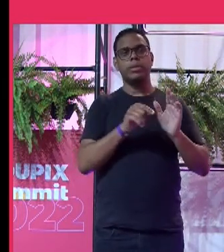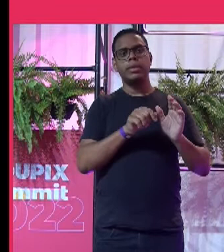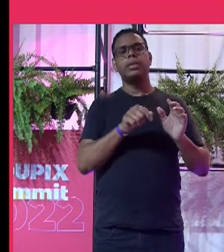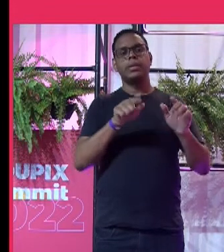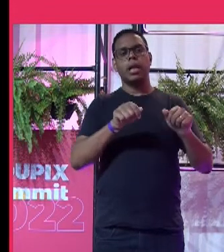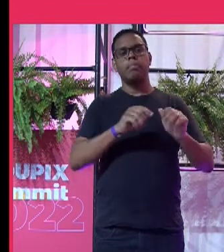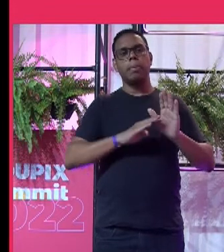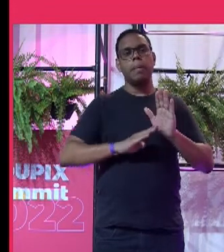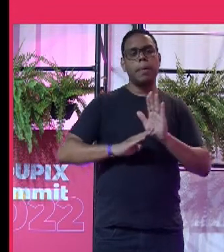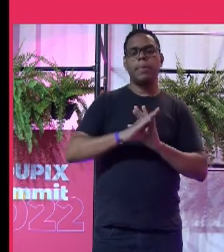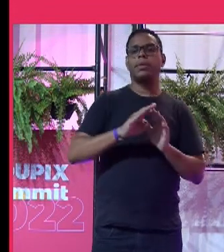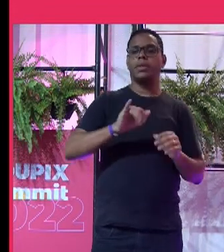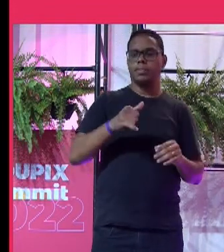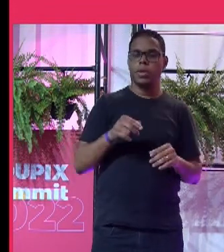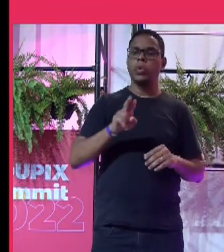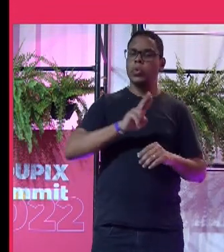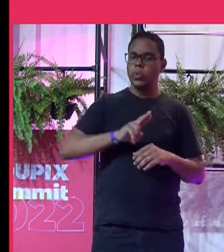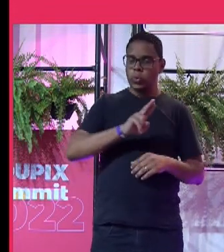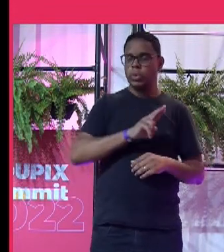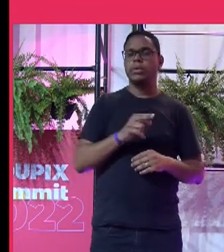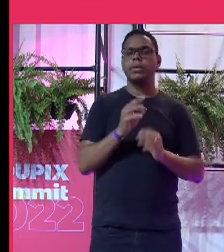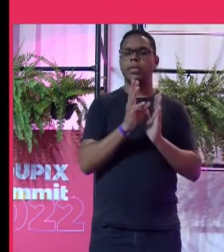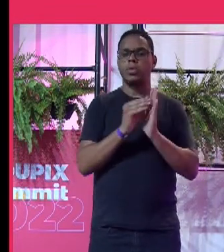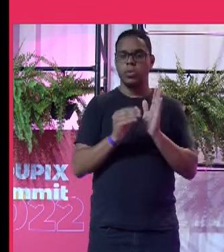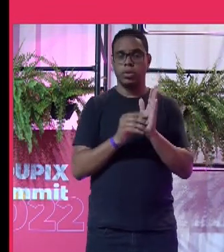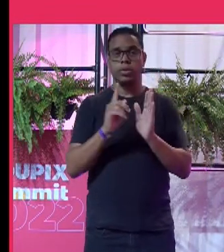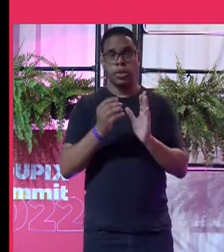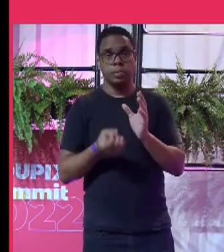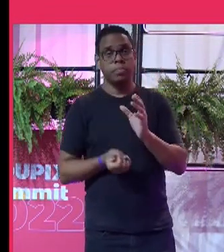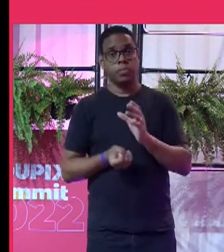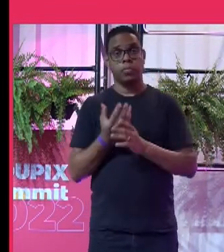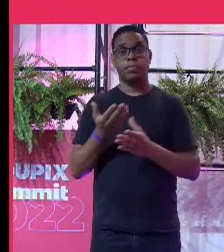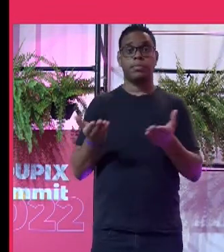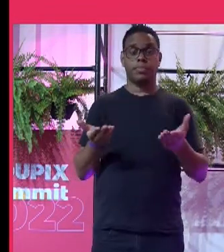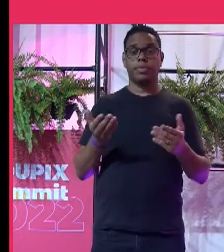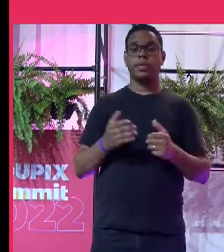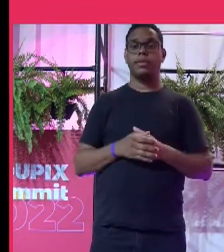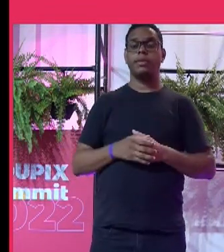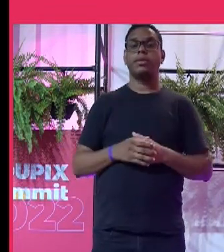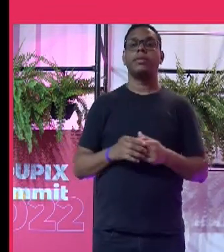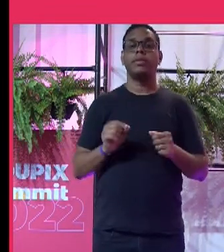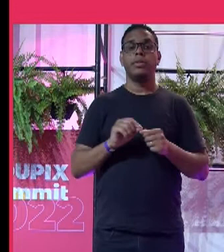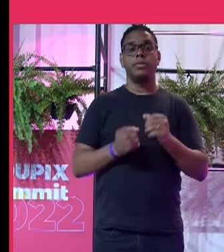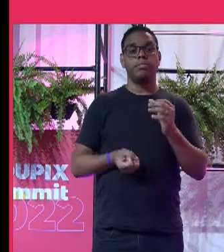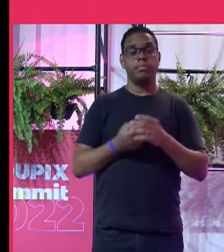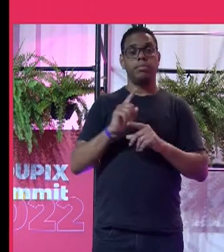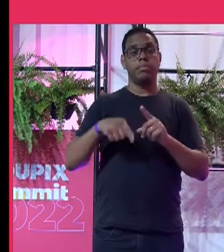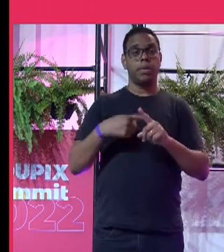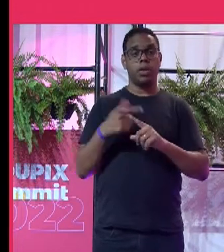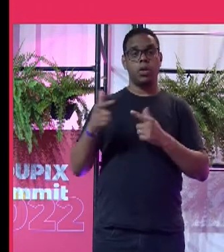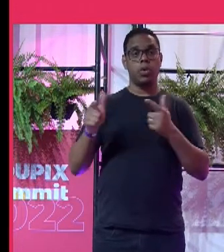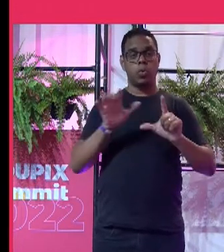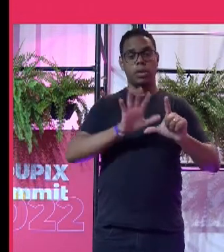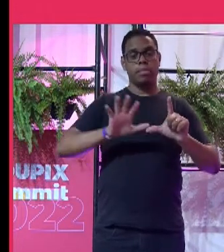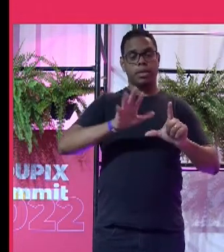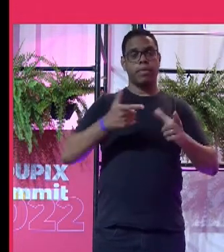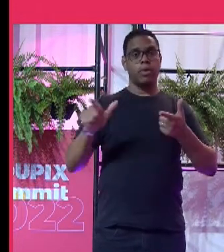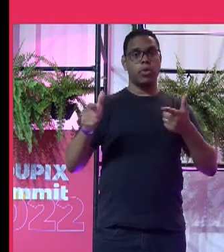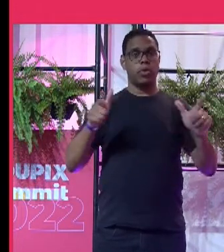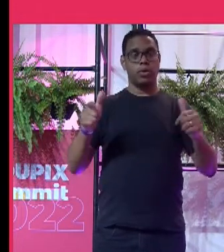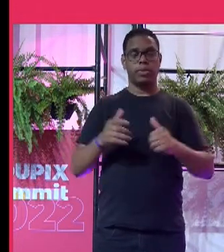Então, otimizar e capitalizar o conteúdo que você já faz hoje e fazer com que ele funcione em outras